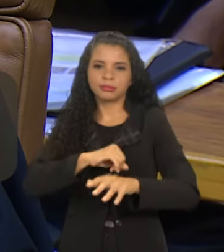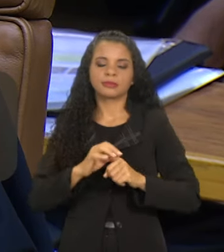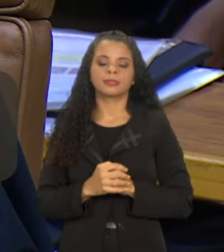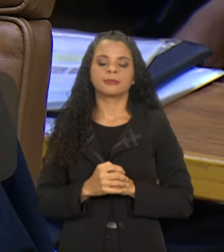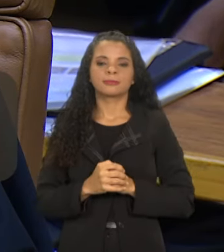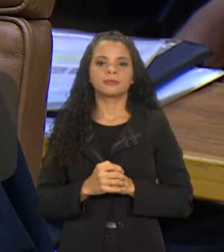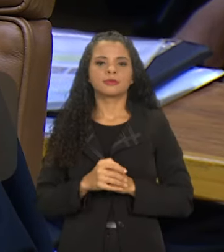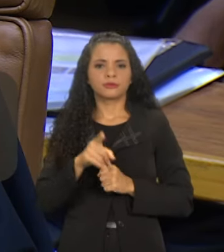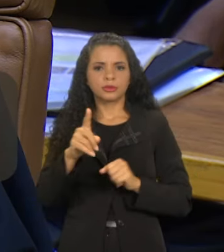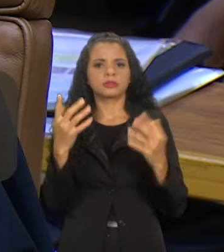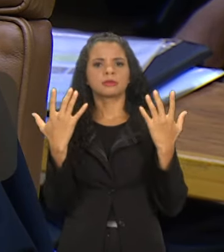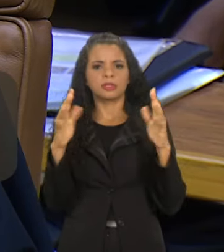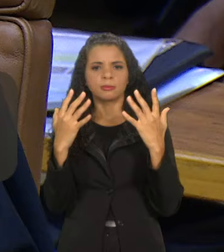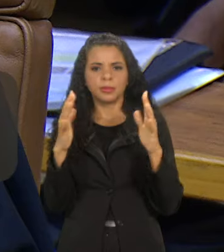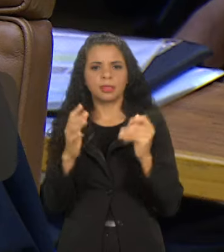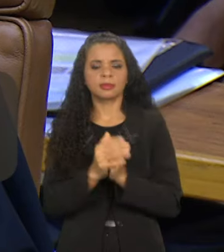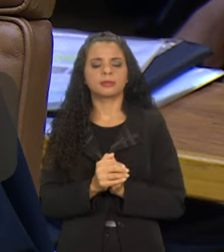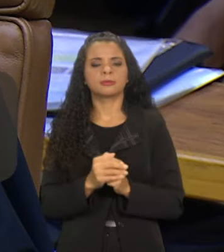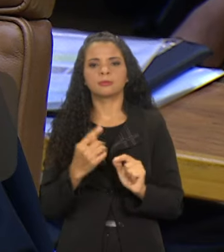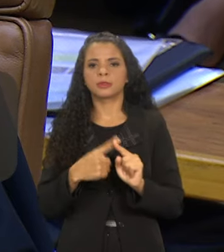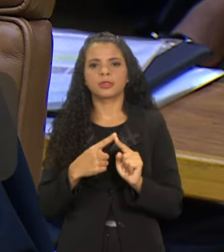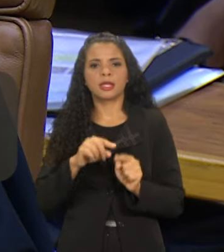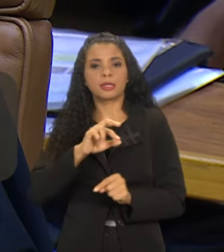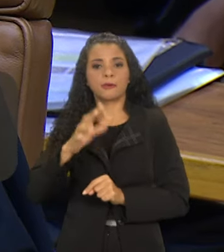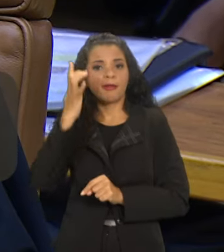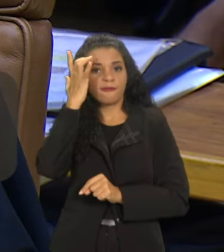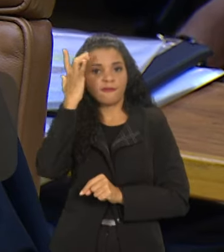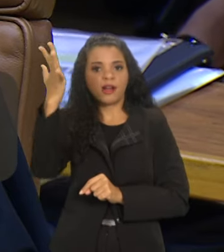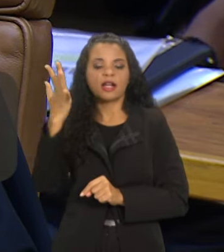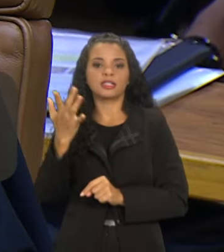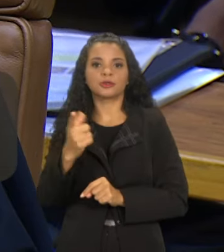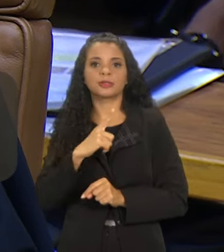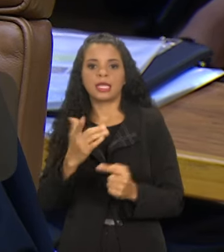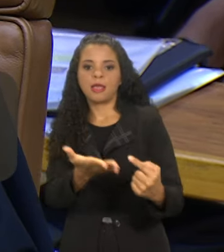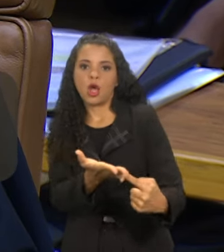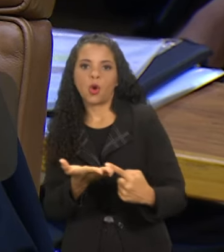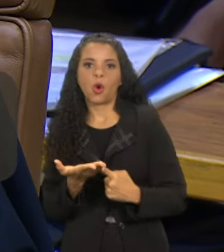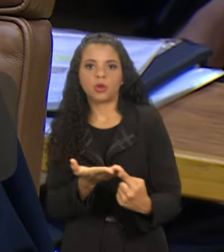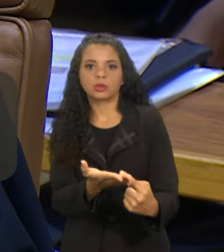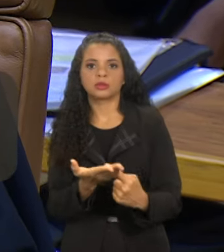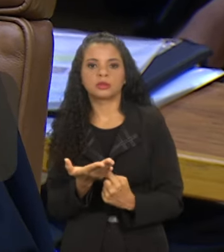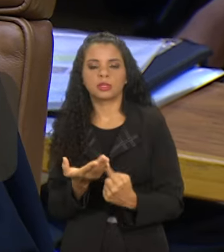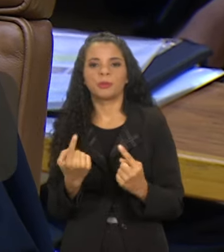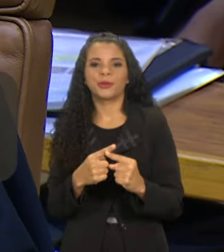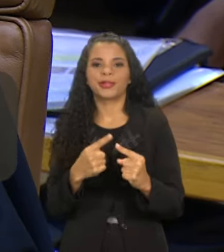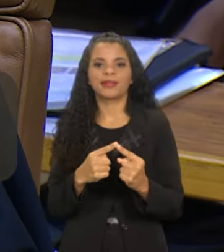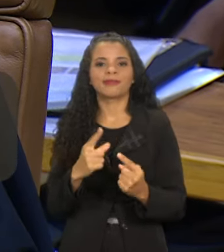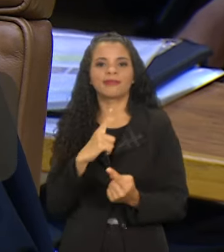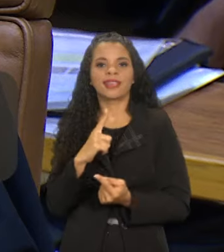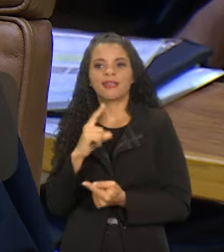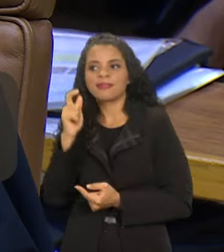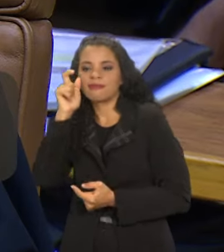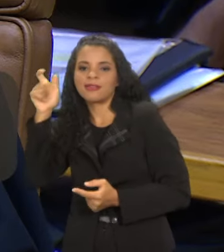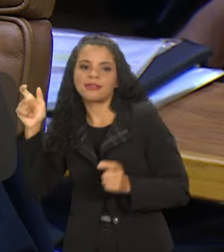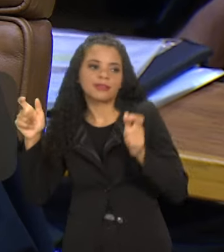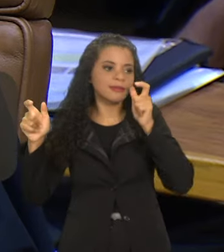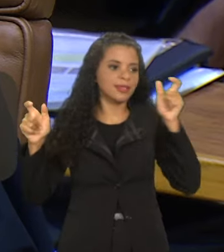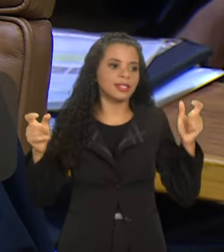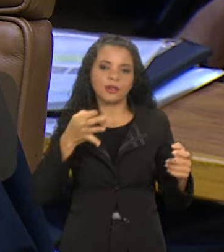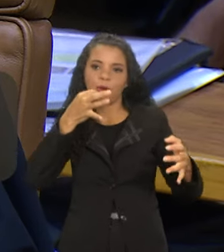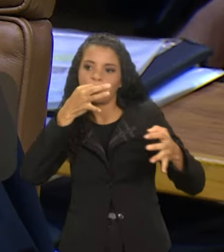conciliar, principalmente quando se tem múltiplos interesses ao redor. Então, precisa de muita agilidade, muita